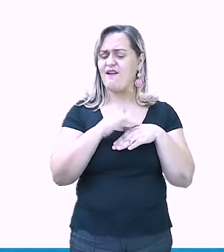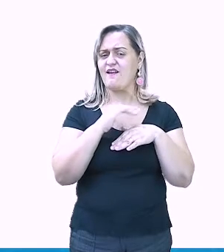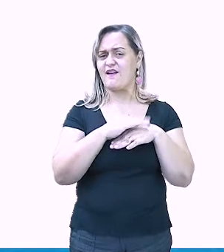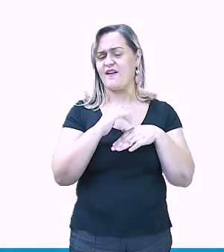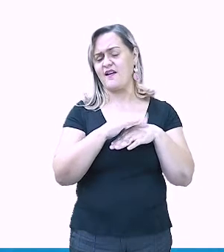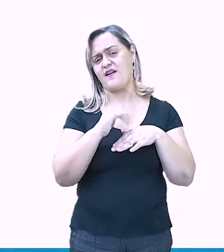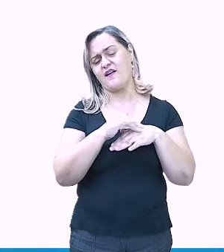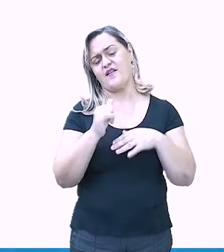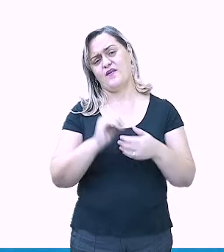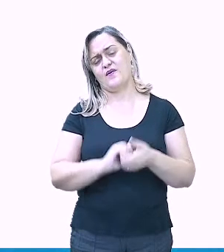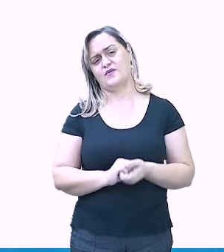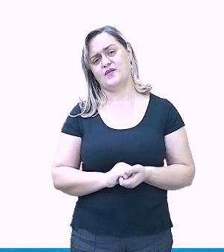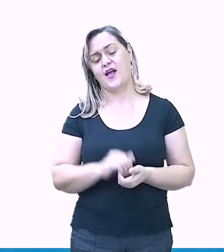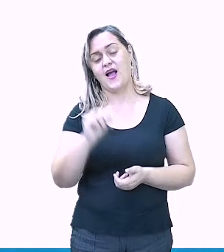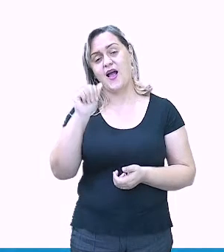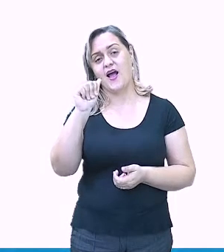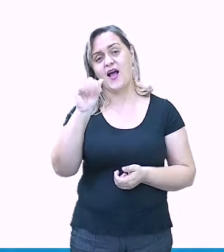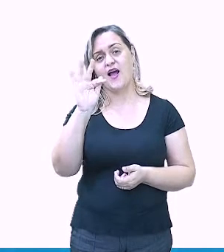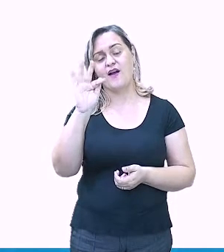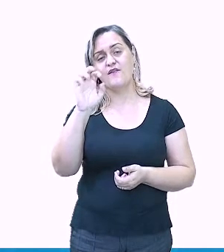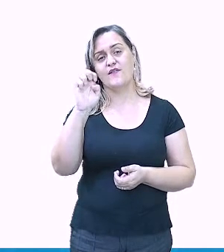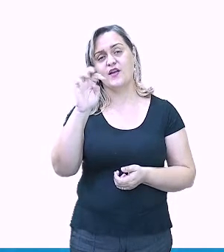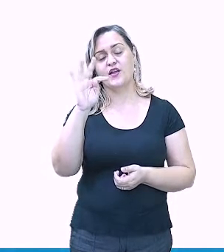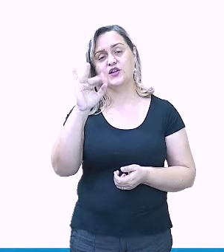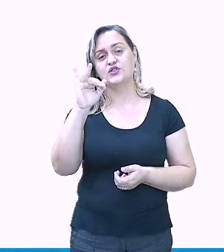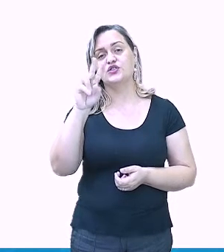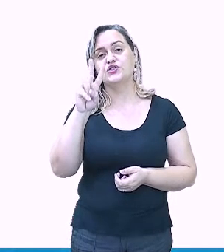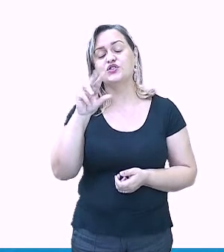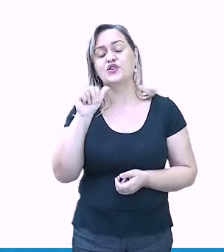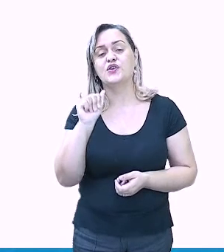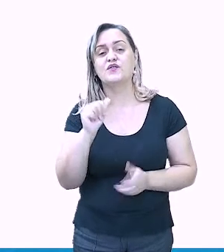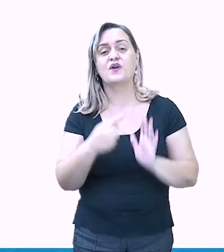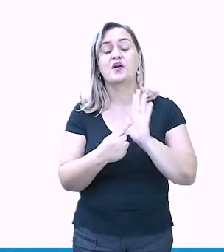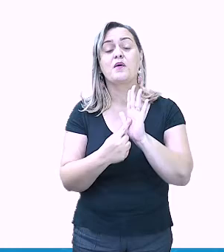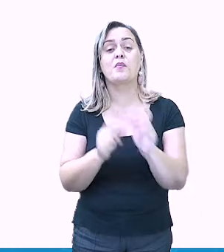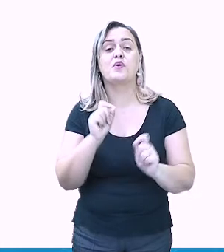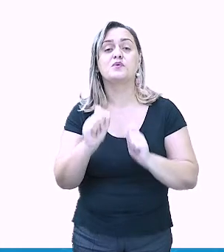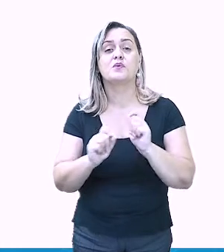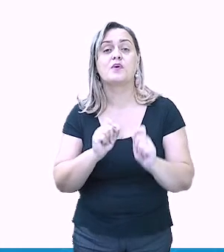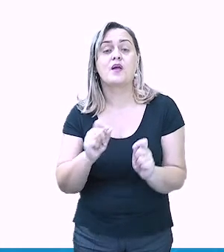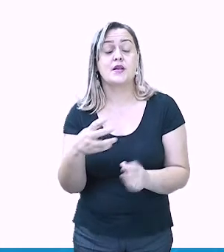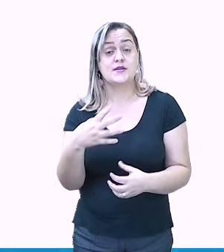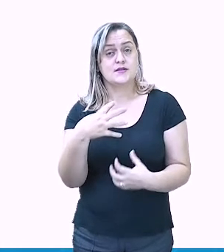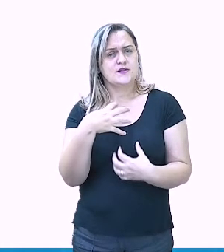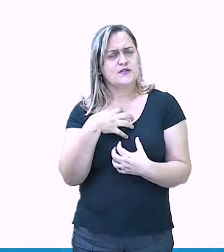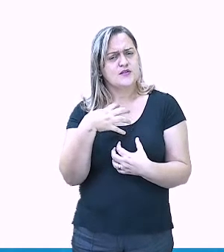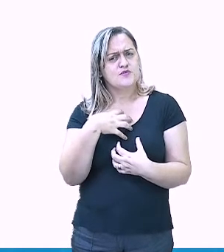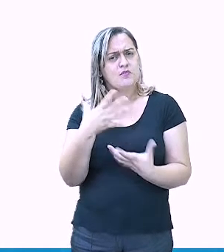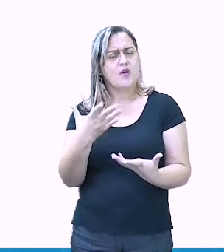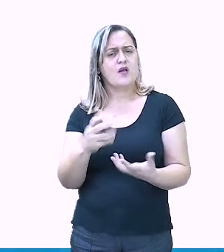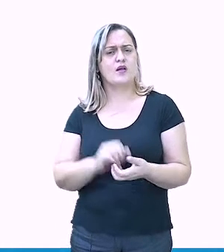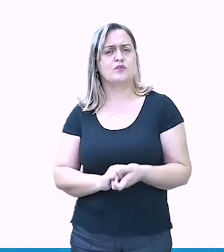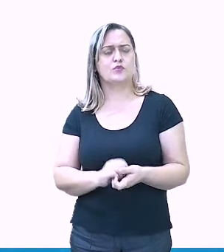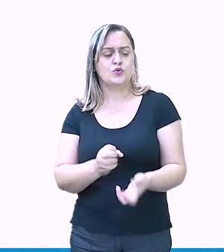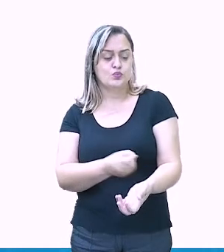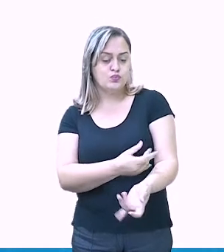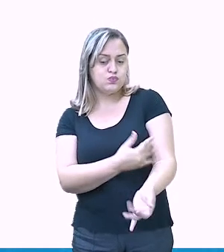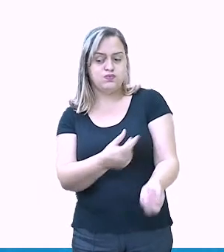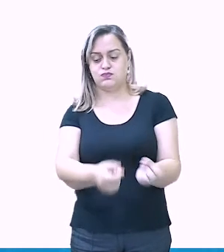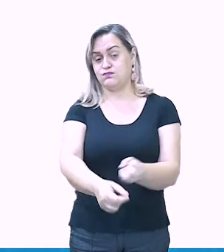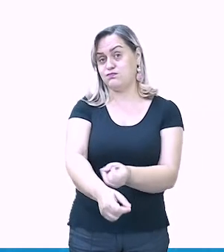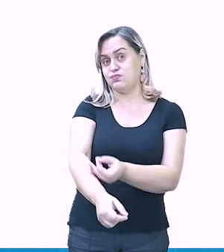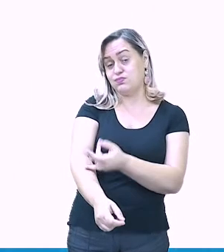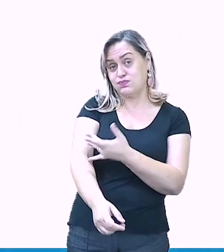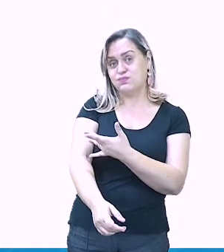afetiva? É o que expressa os sentimentos, as sensações, o estado de espírito.